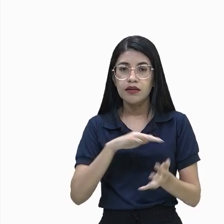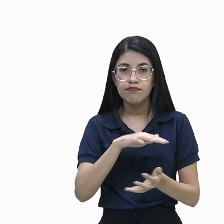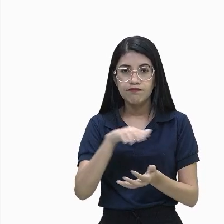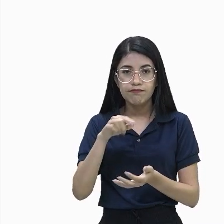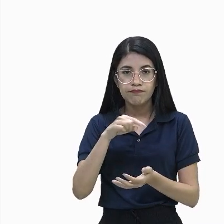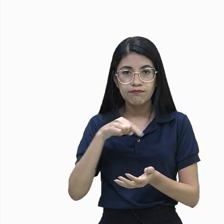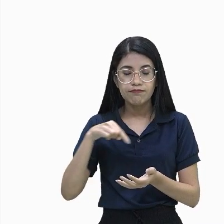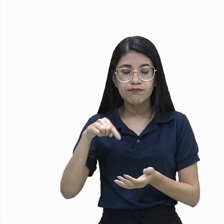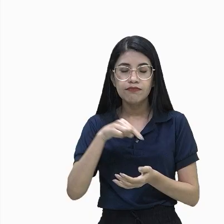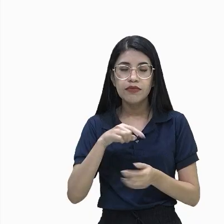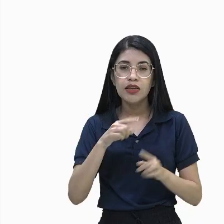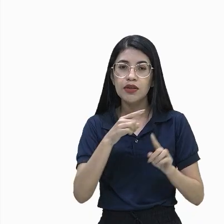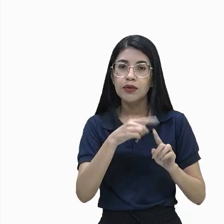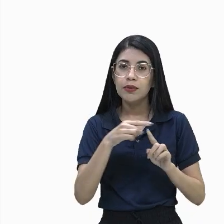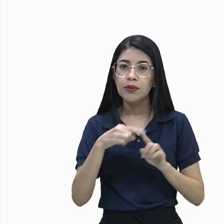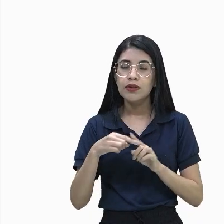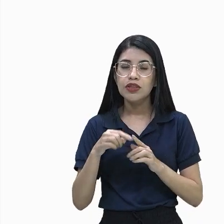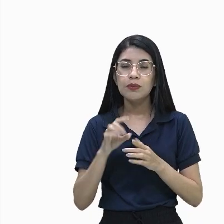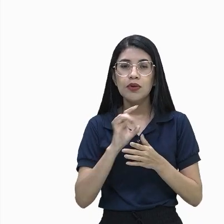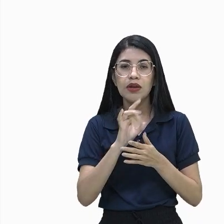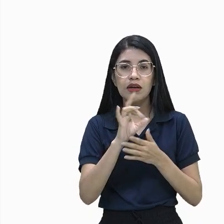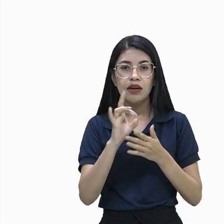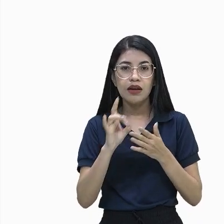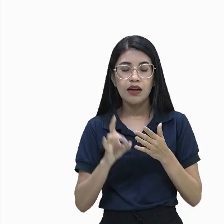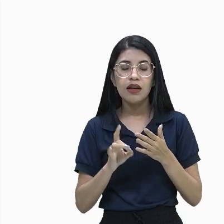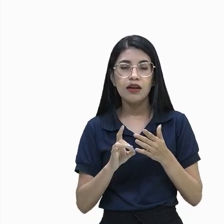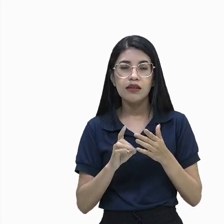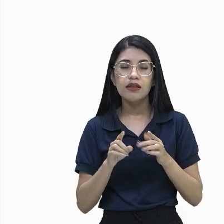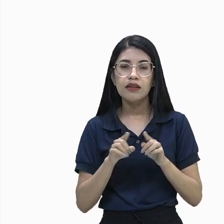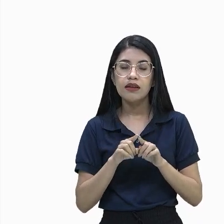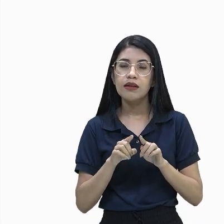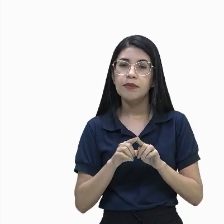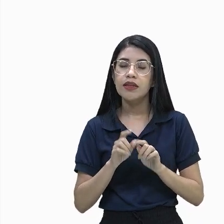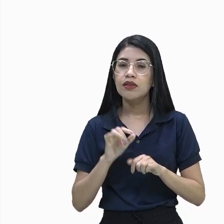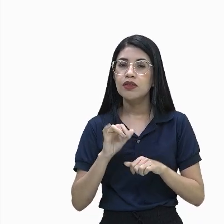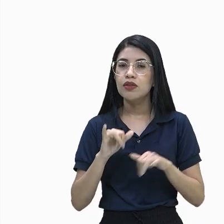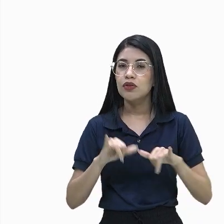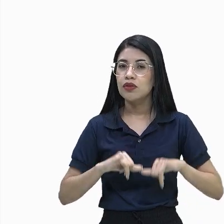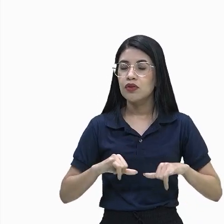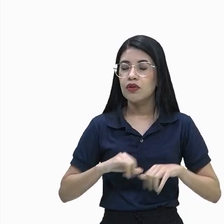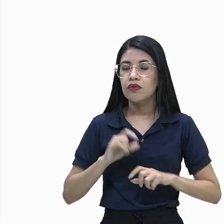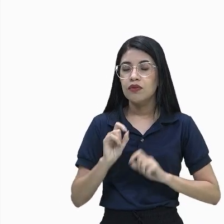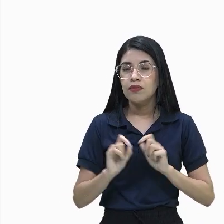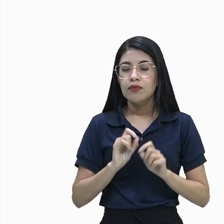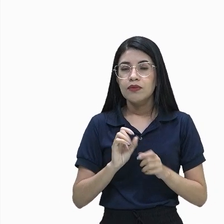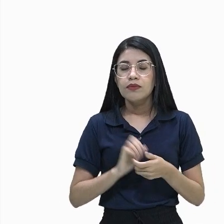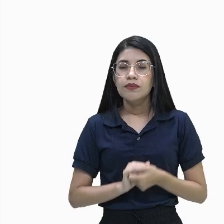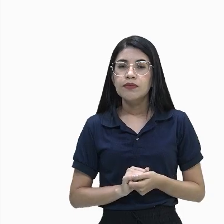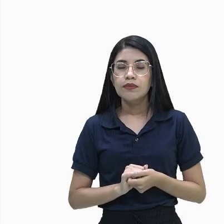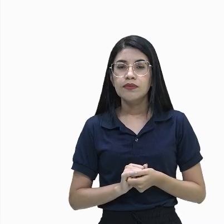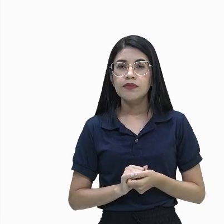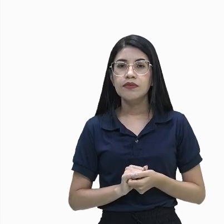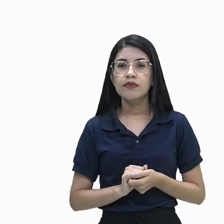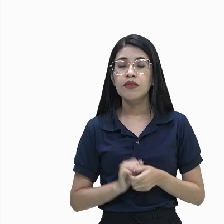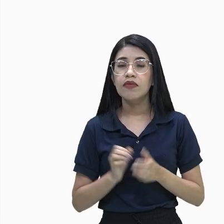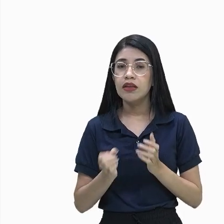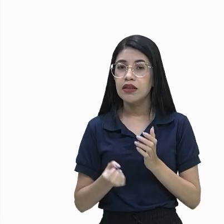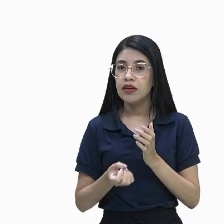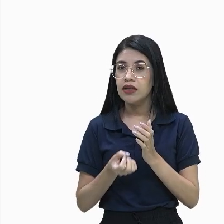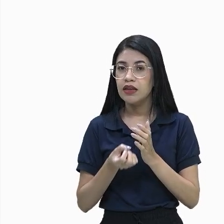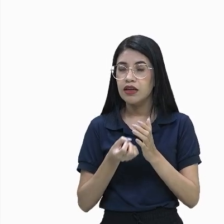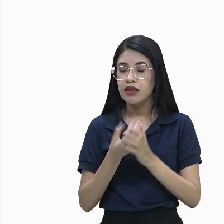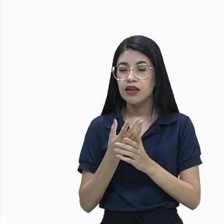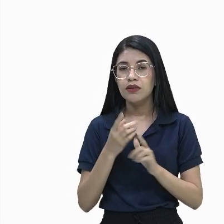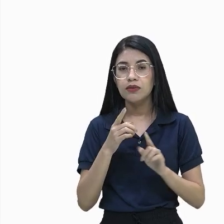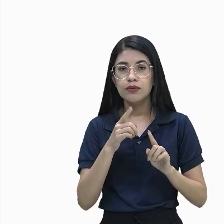E cada tipo de rocha expostas ao intemperismo acaba dando o quê? Origem a um